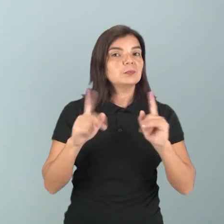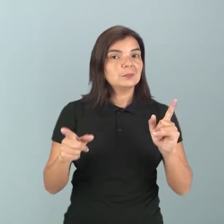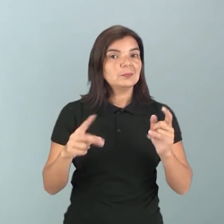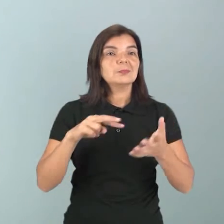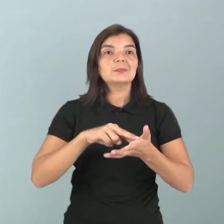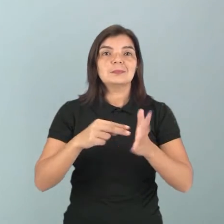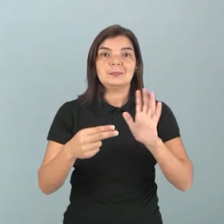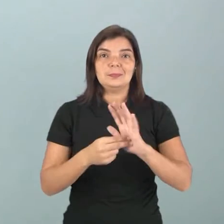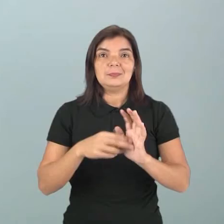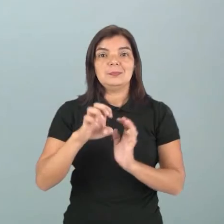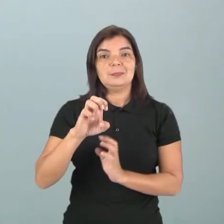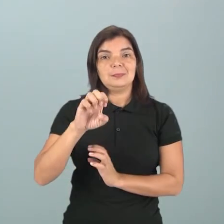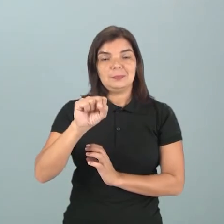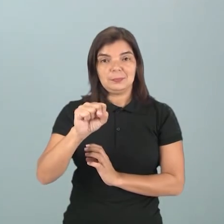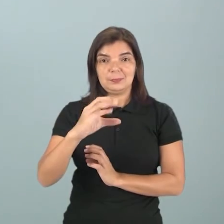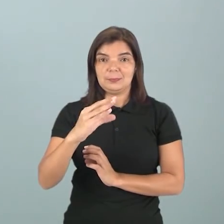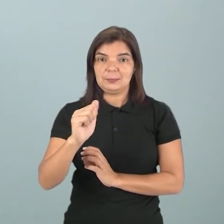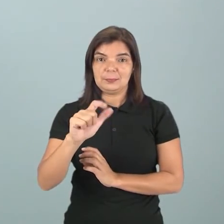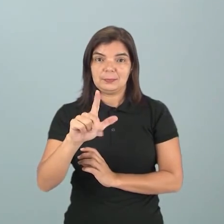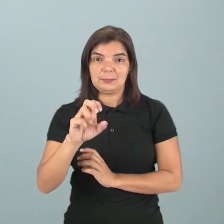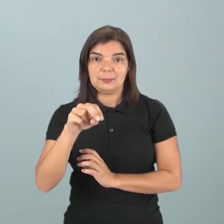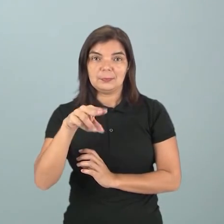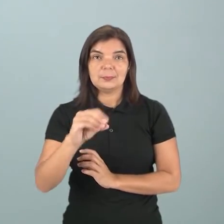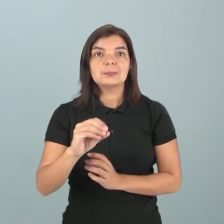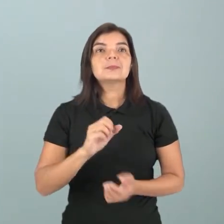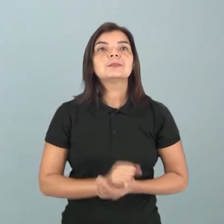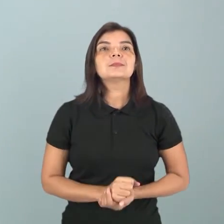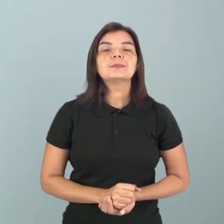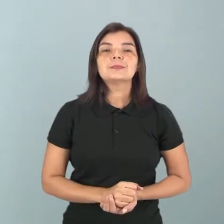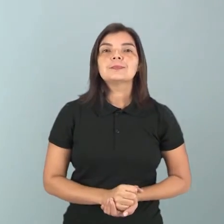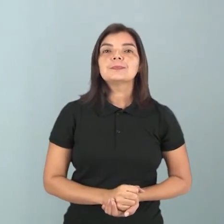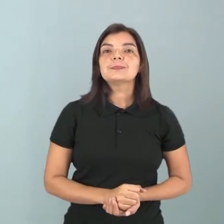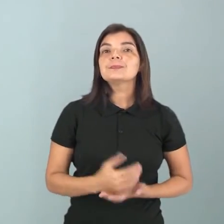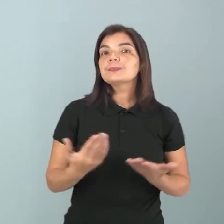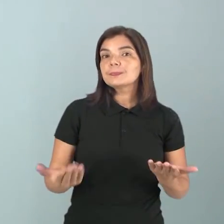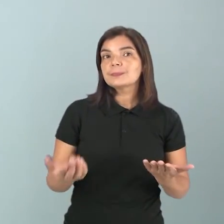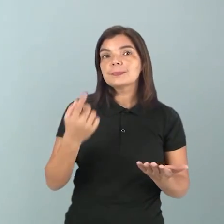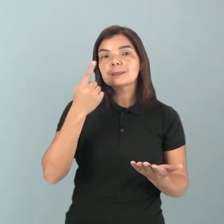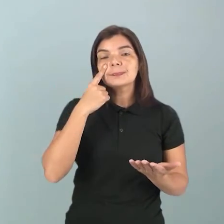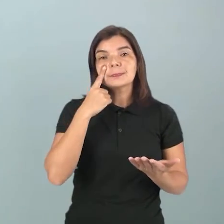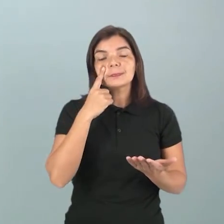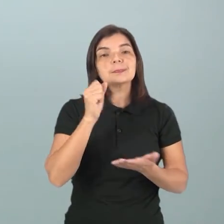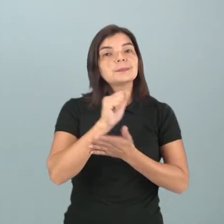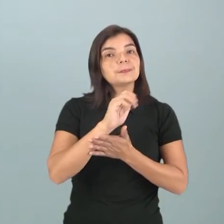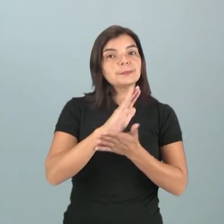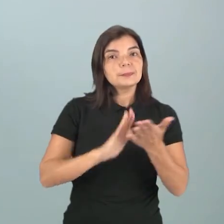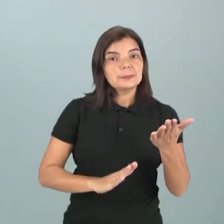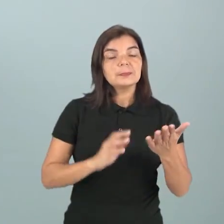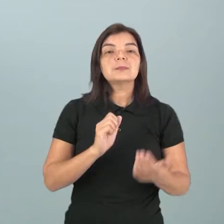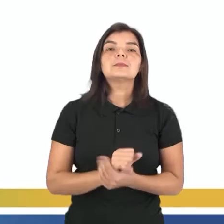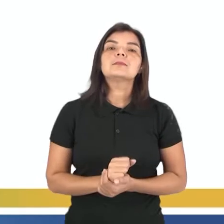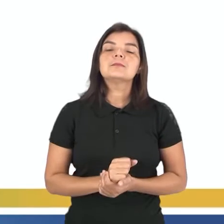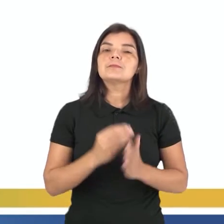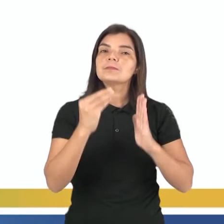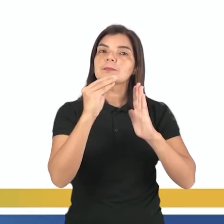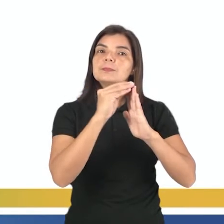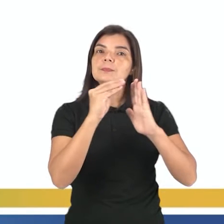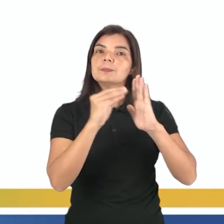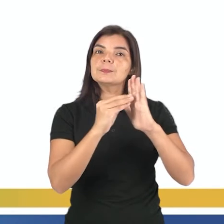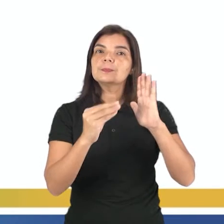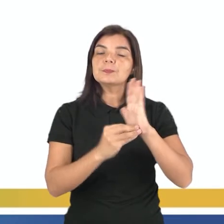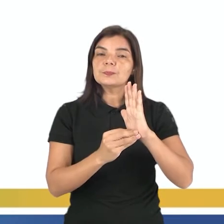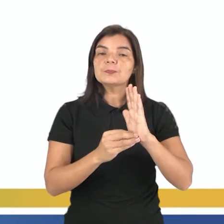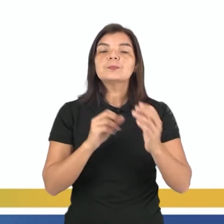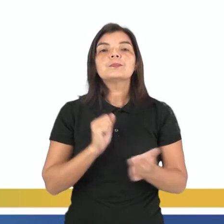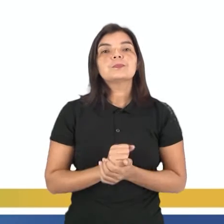então ele é escaleno. Beleza? Muito bem, pessoal. Então a gente vai fazer uma pequena atividade para classificar,